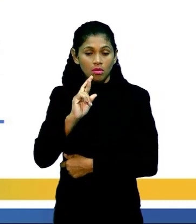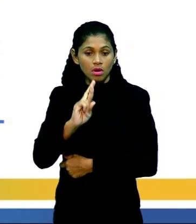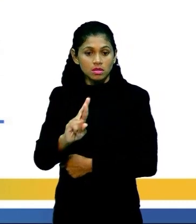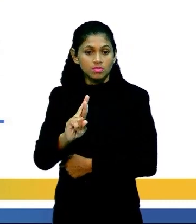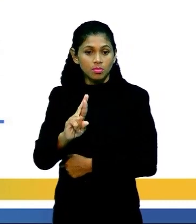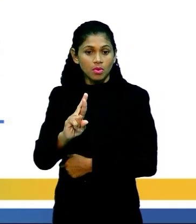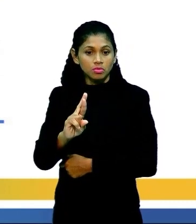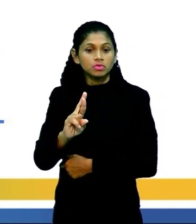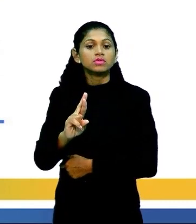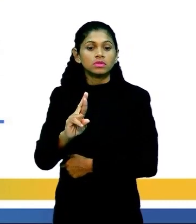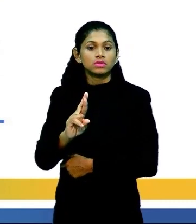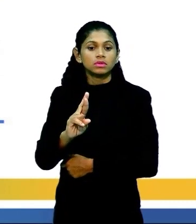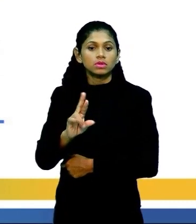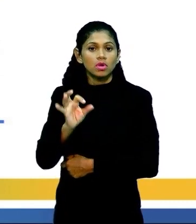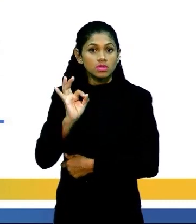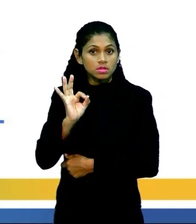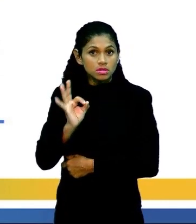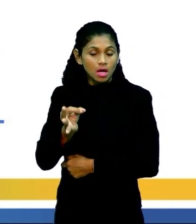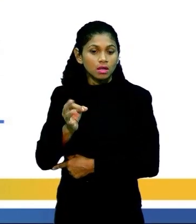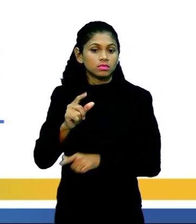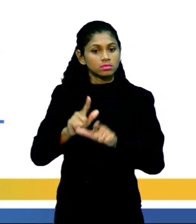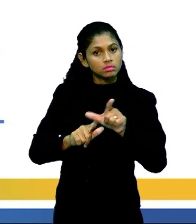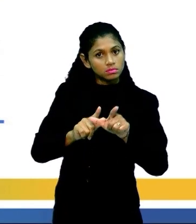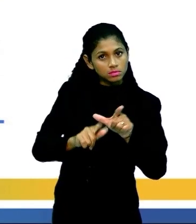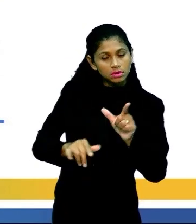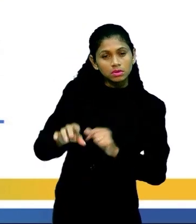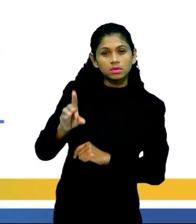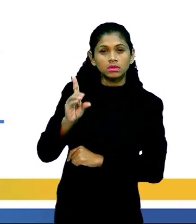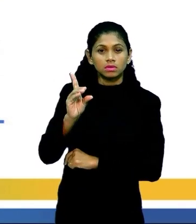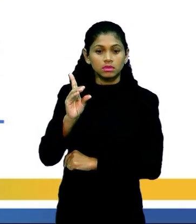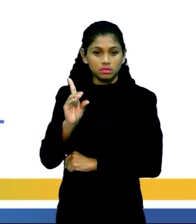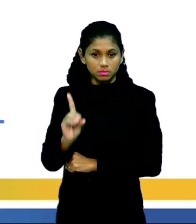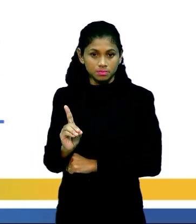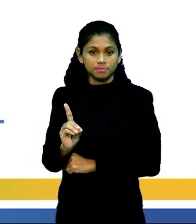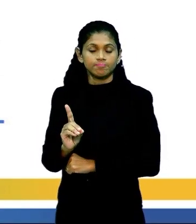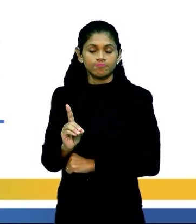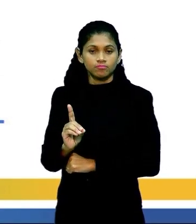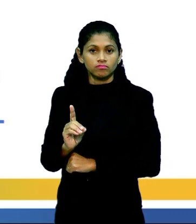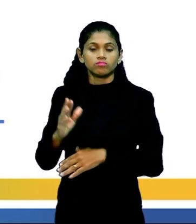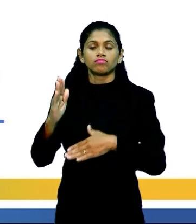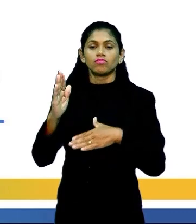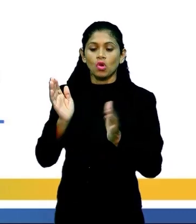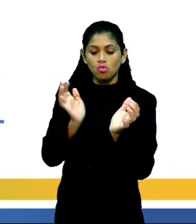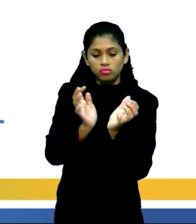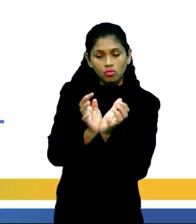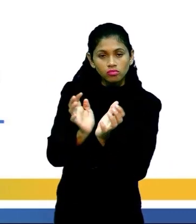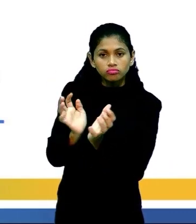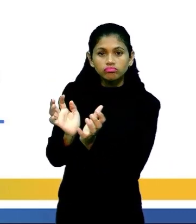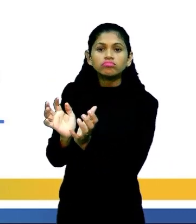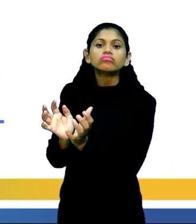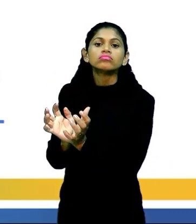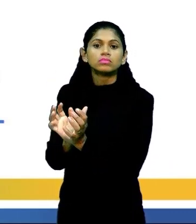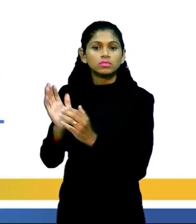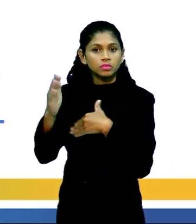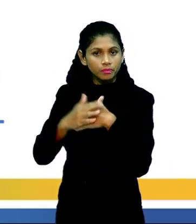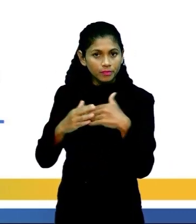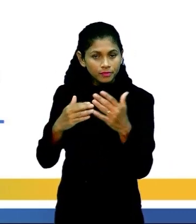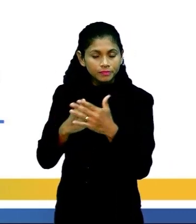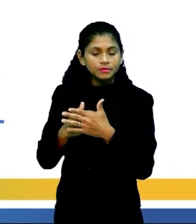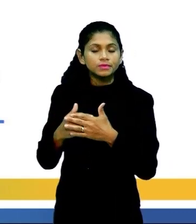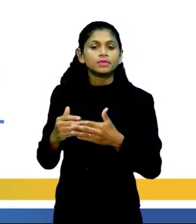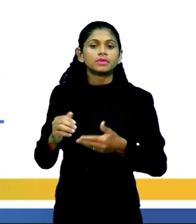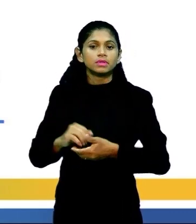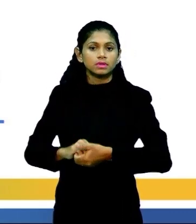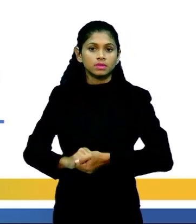ok? Em relação ao conjunto de educadores que influenciam no conteúdo que as crianças têm acesso,